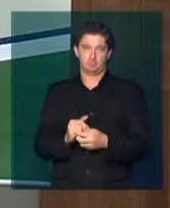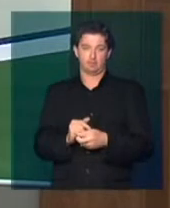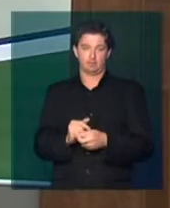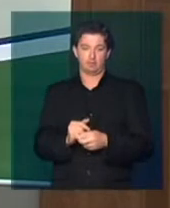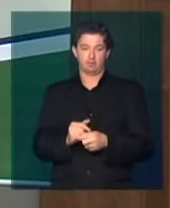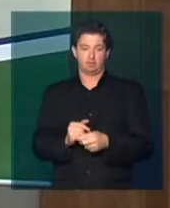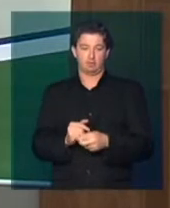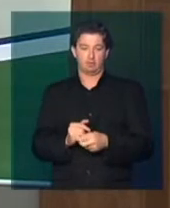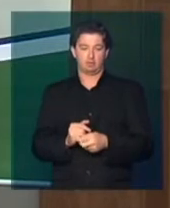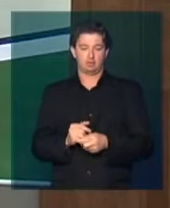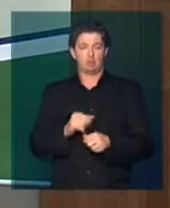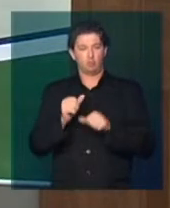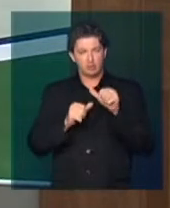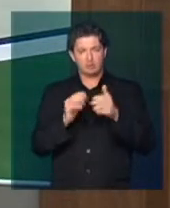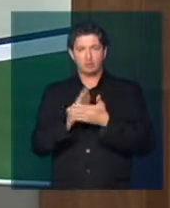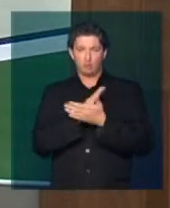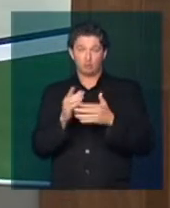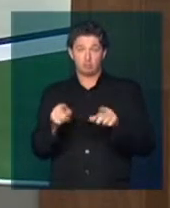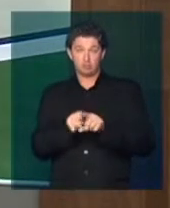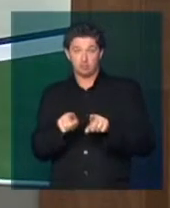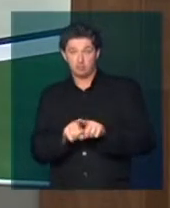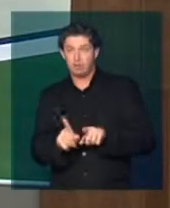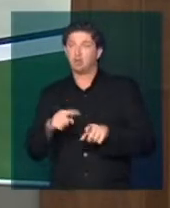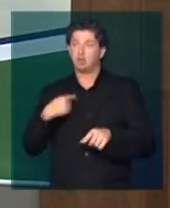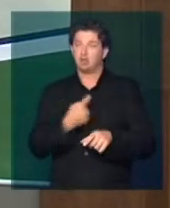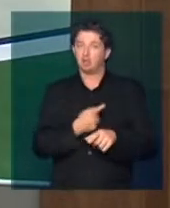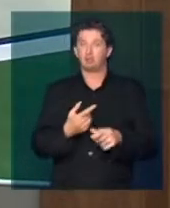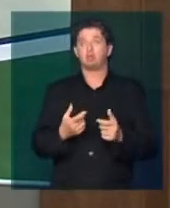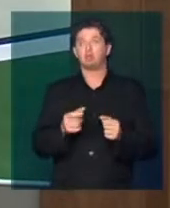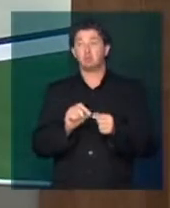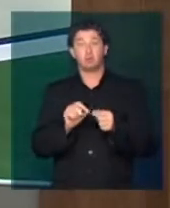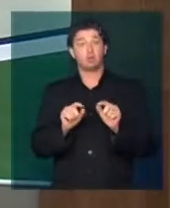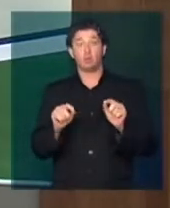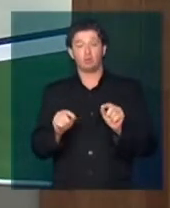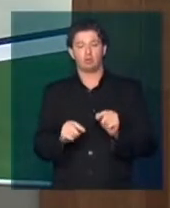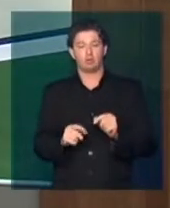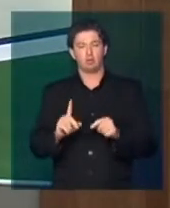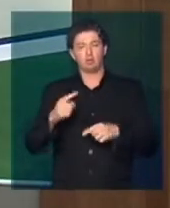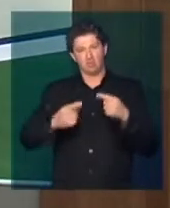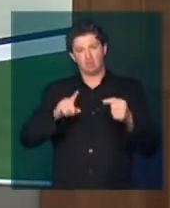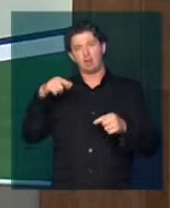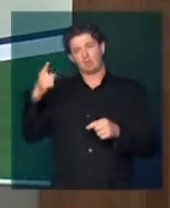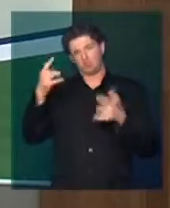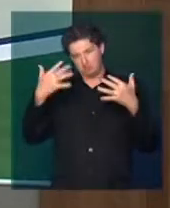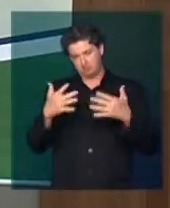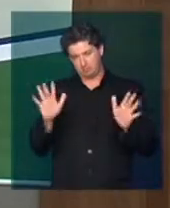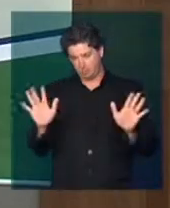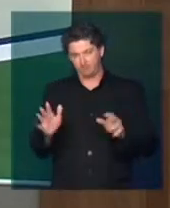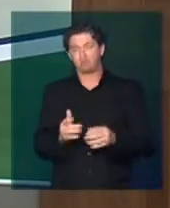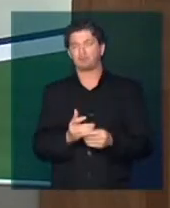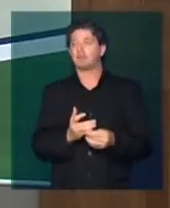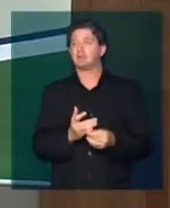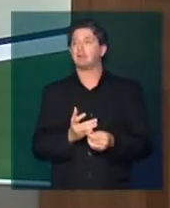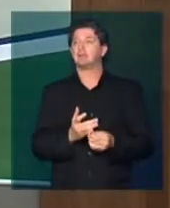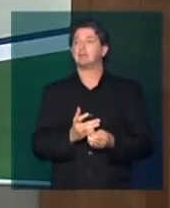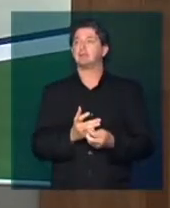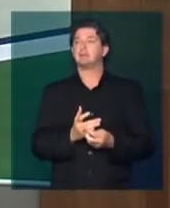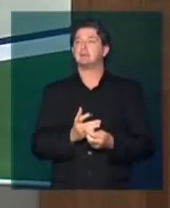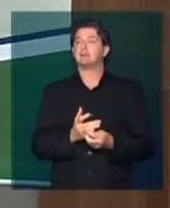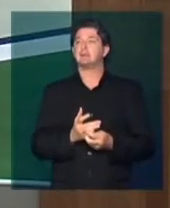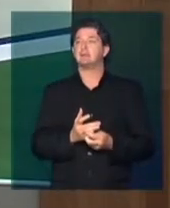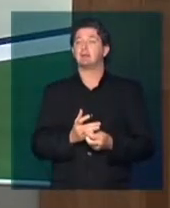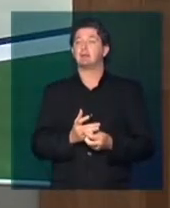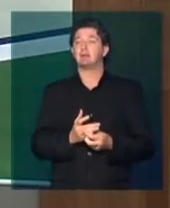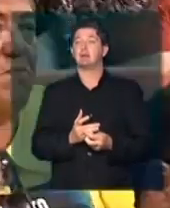E outras pequenas modificações que a gente está fazendo, que depois no debate a gente pode esclarecer. Bom, gente,